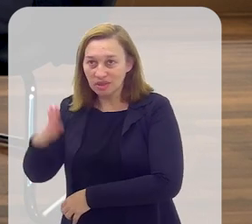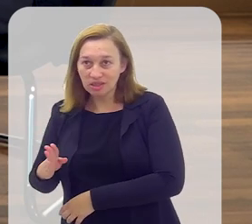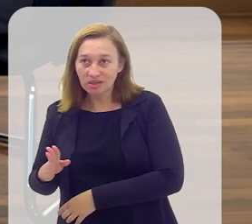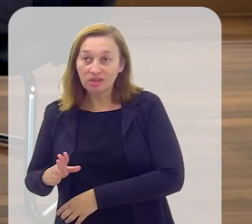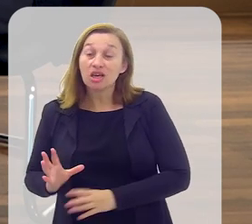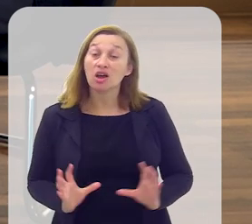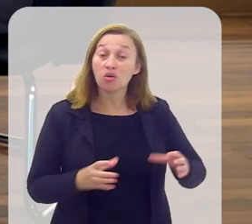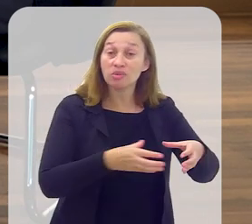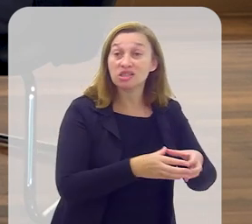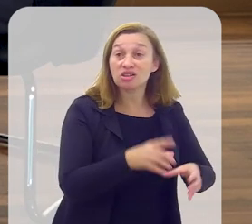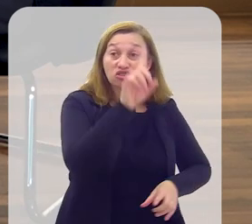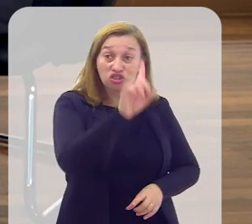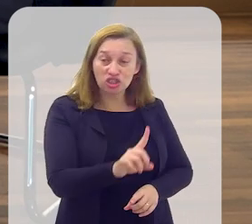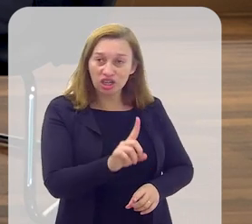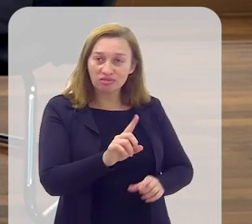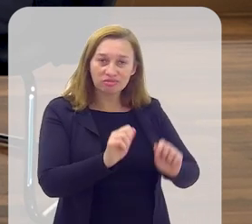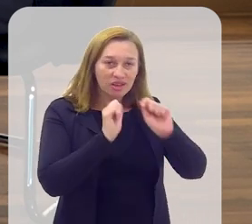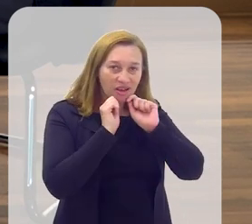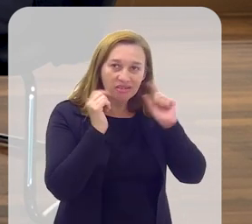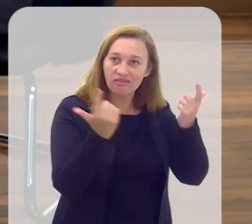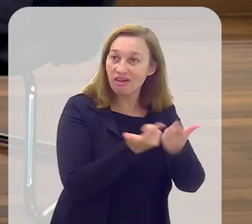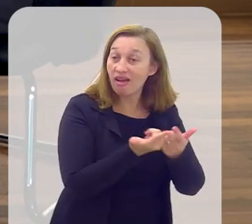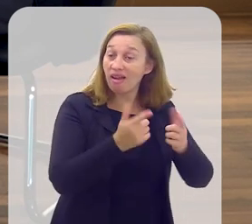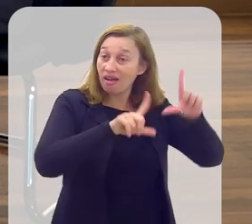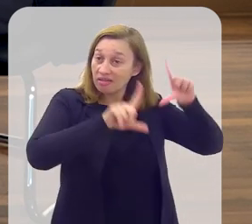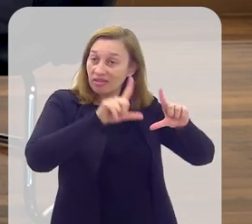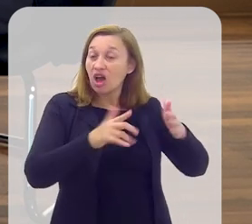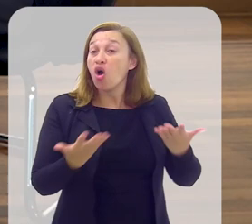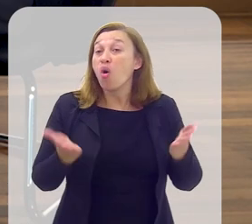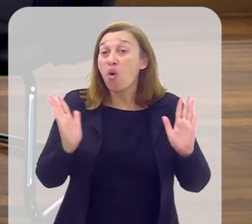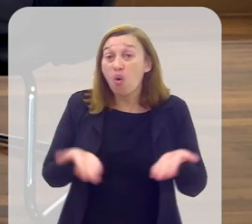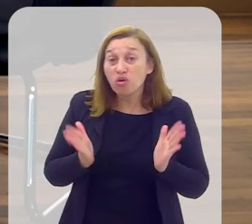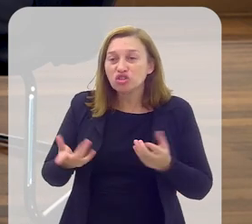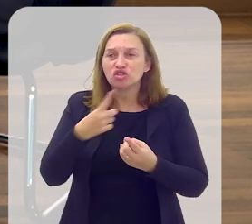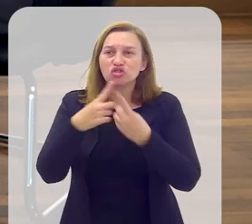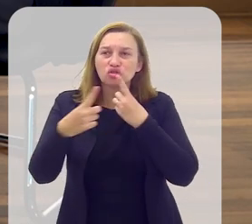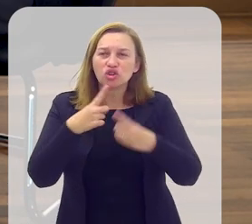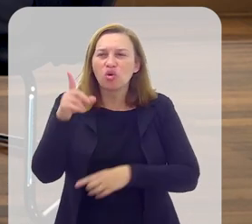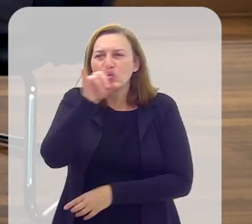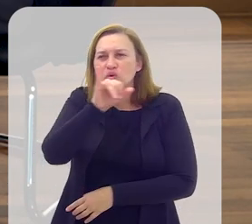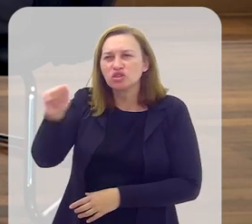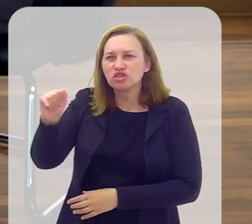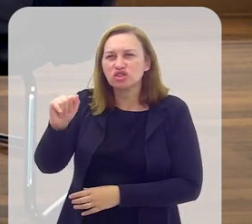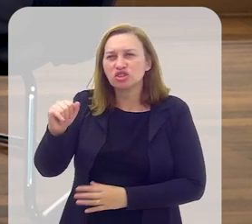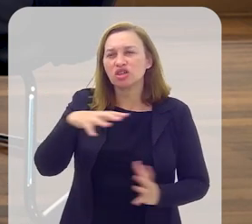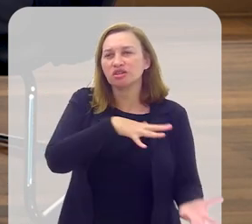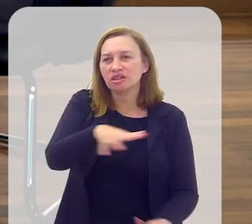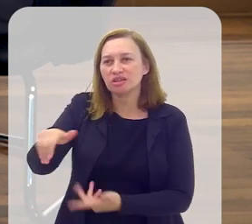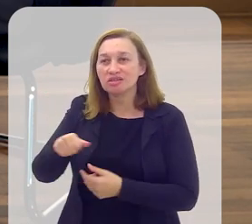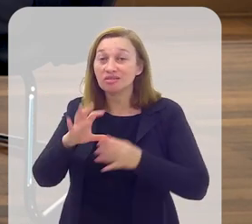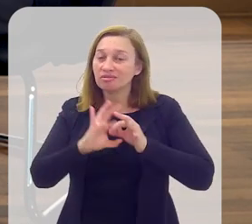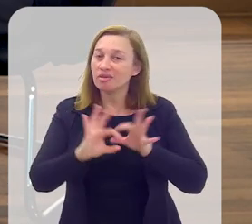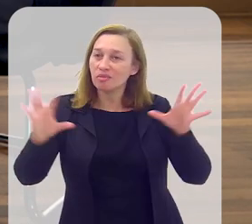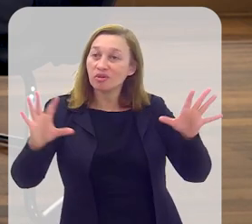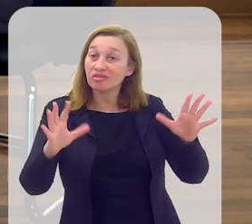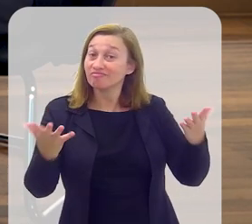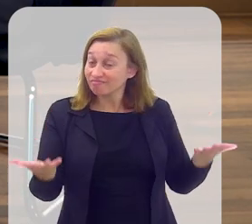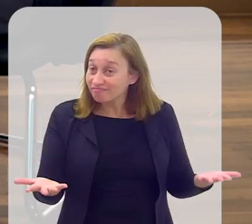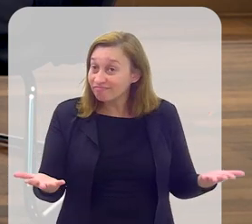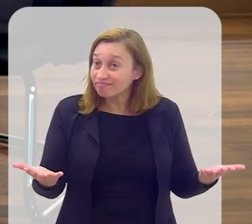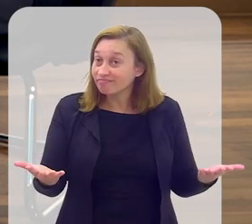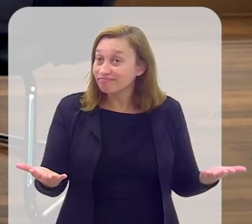a Comissão de Direito Internacional e a TV Alerj. Hoje o nosso debate, o Dia Internacional da